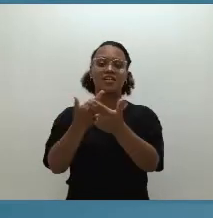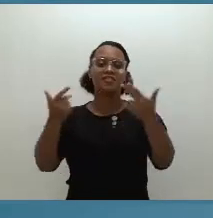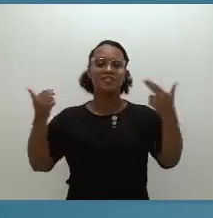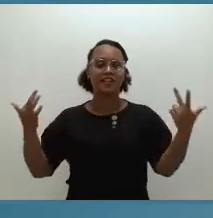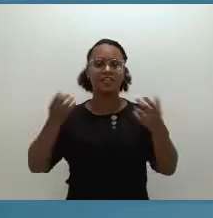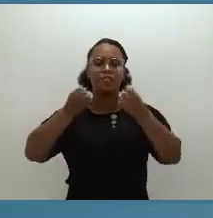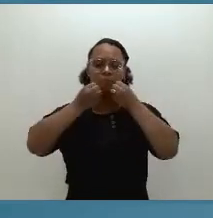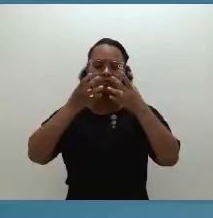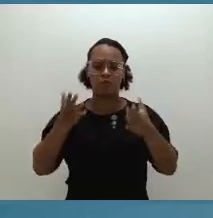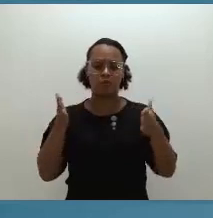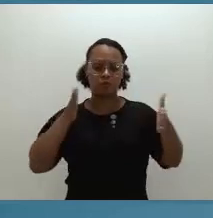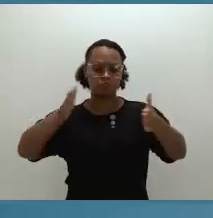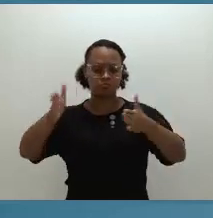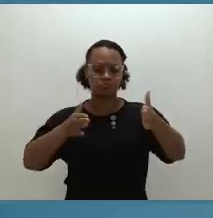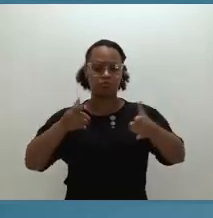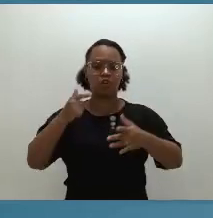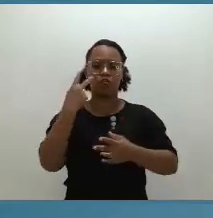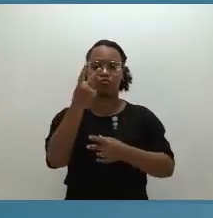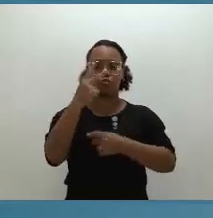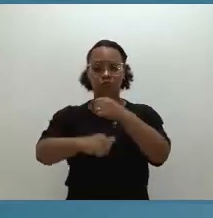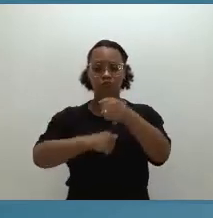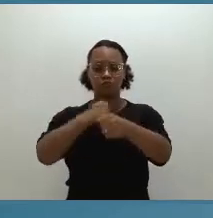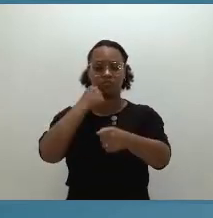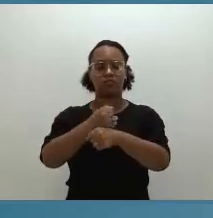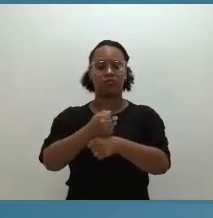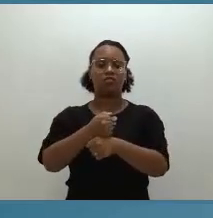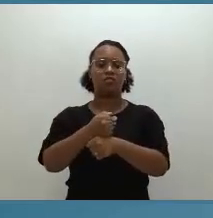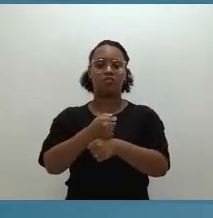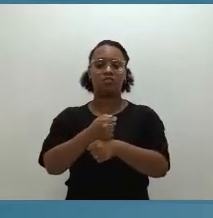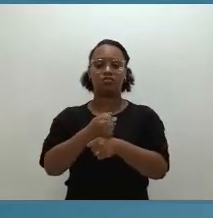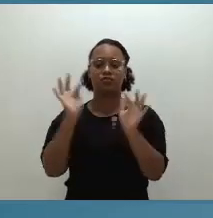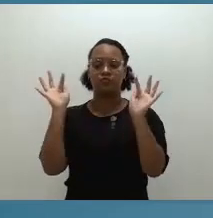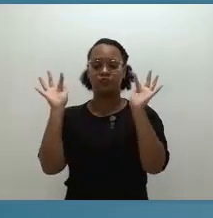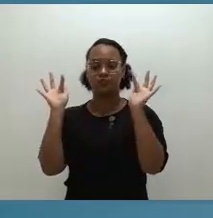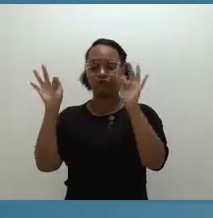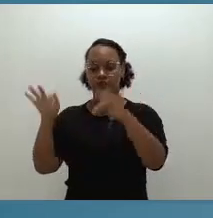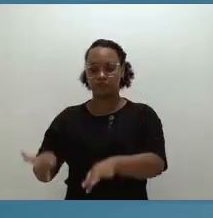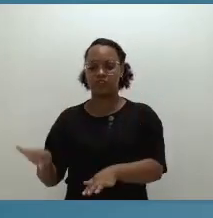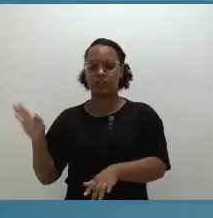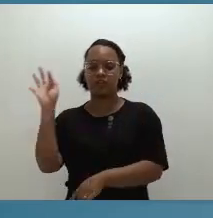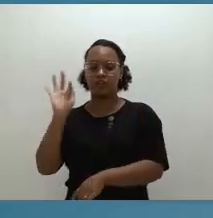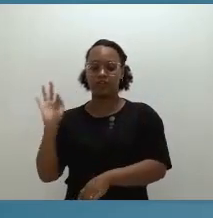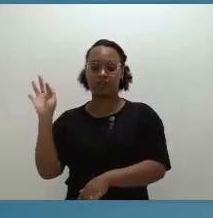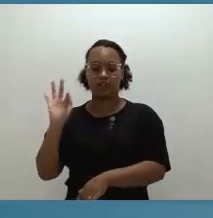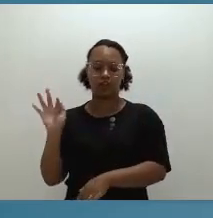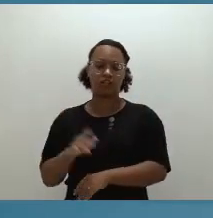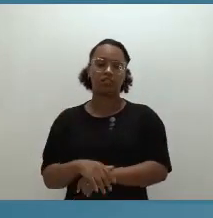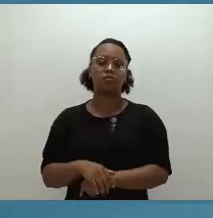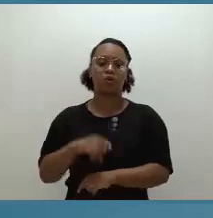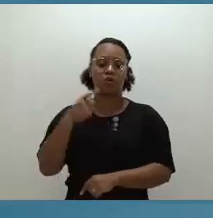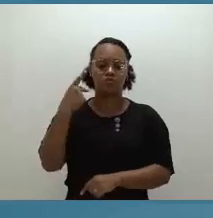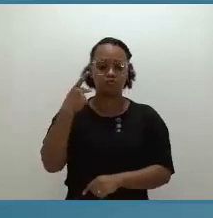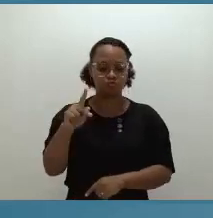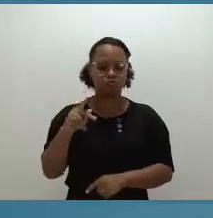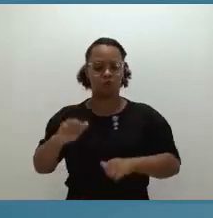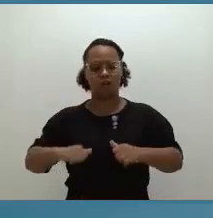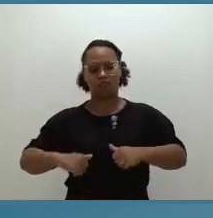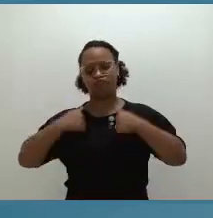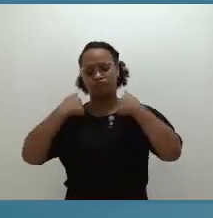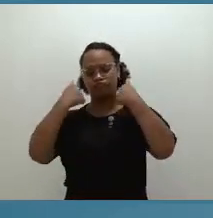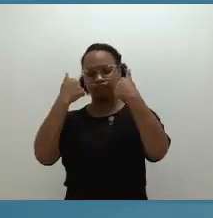Nos 2 anos que já temos completado em fevereiro, peço a polícia de desempenho, por essa